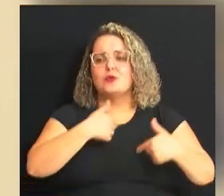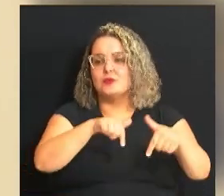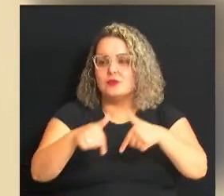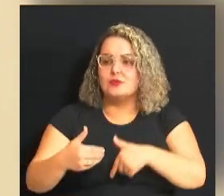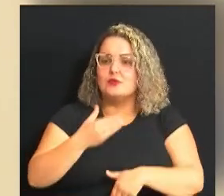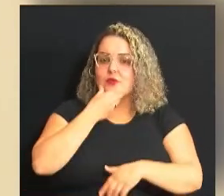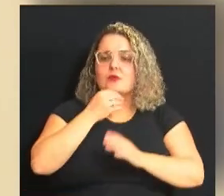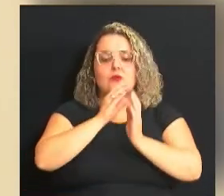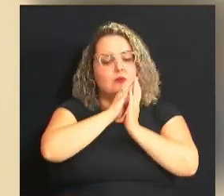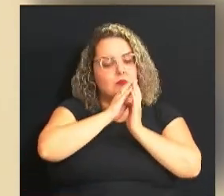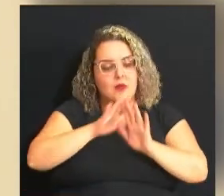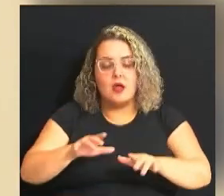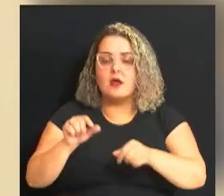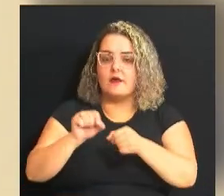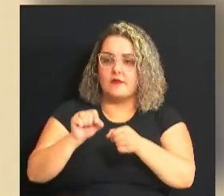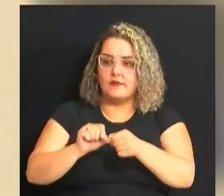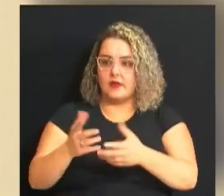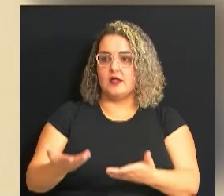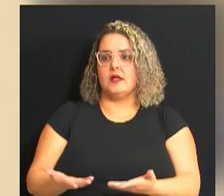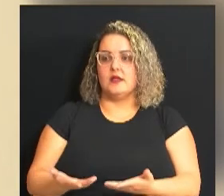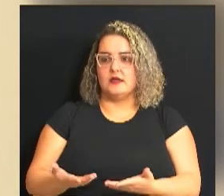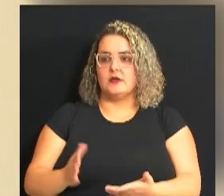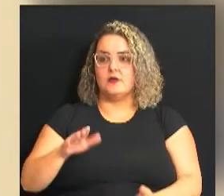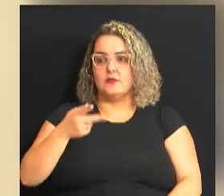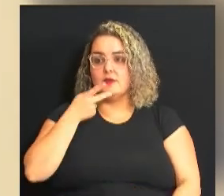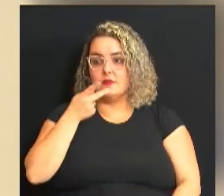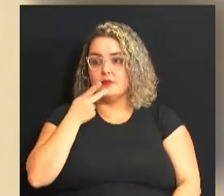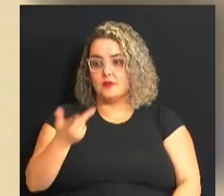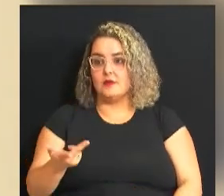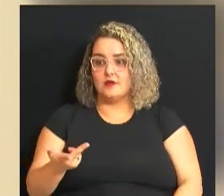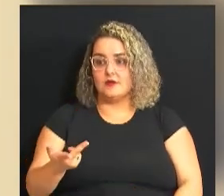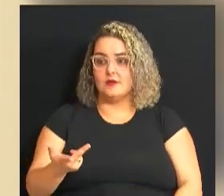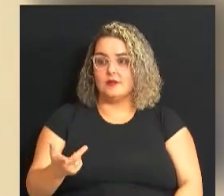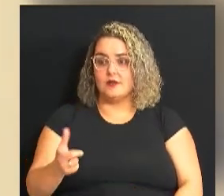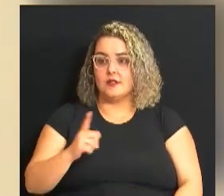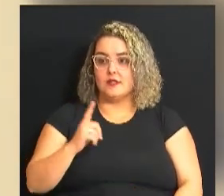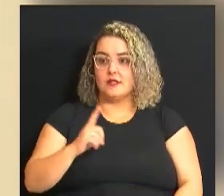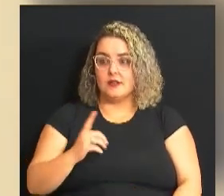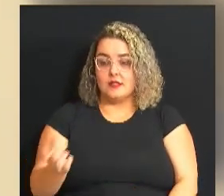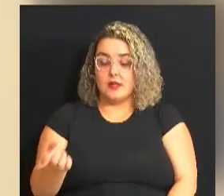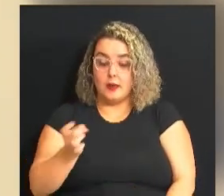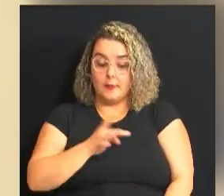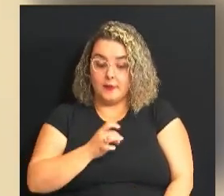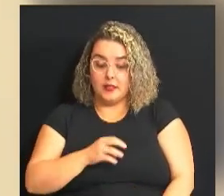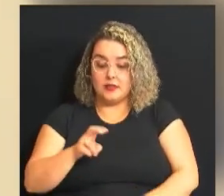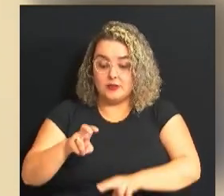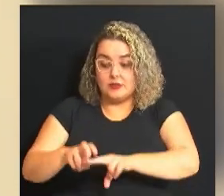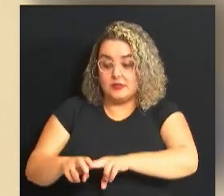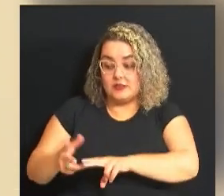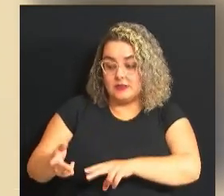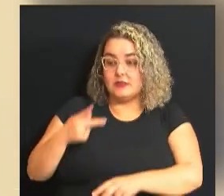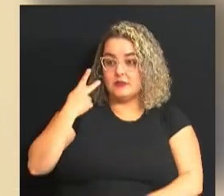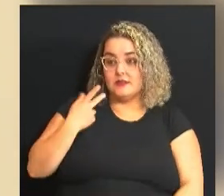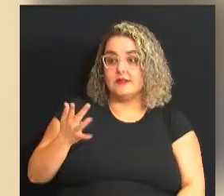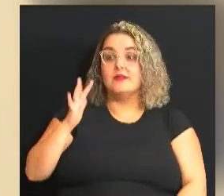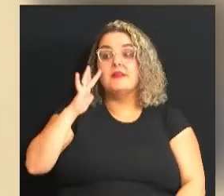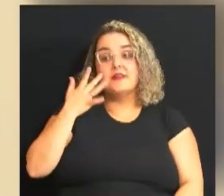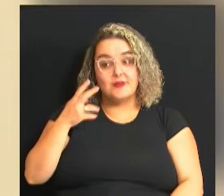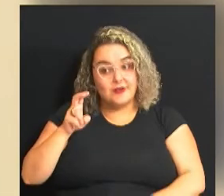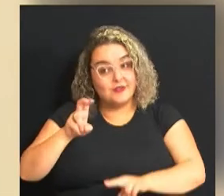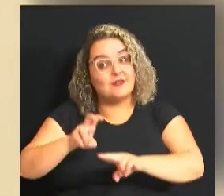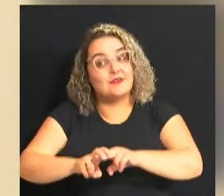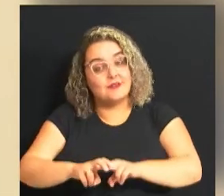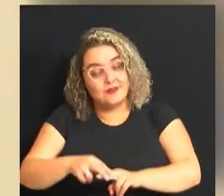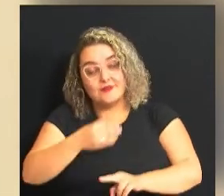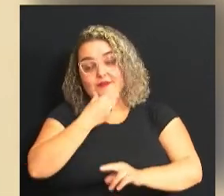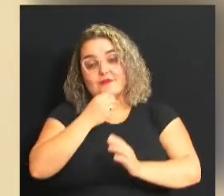fez, né? Quando ele fala aqui que teria receio de sentar numa cadeira dessa, eu acho que a cadeira que o pai senta